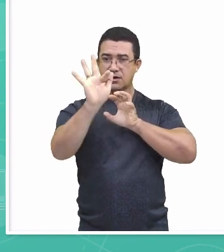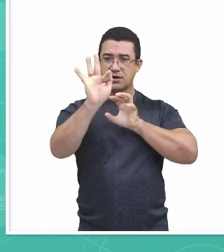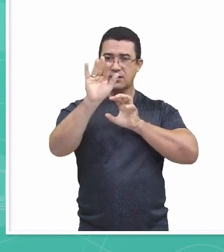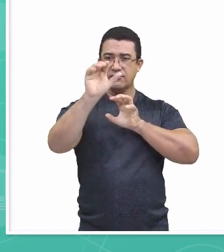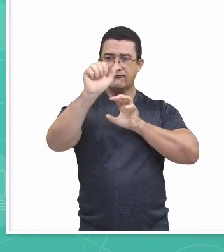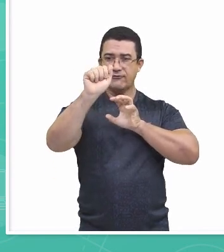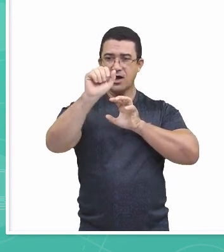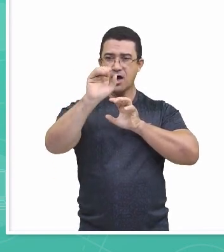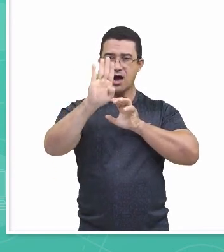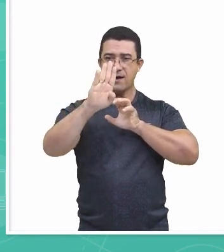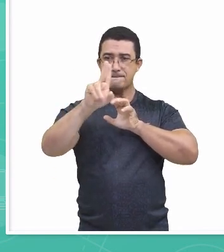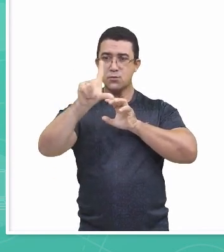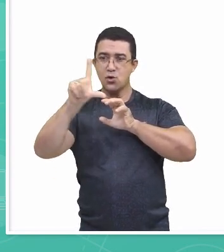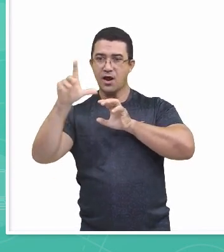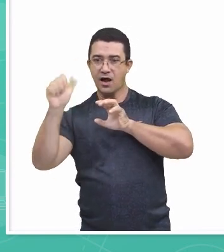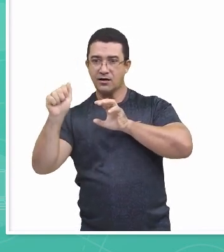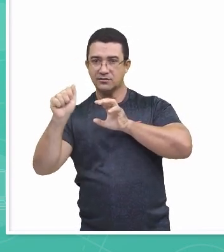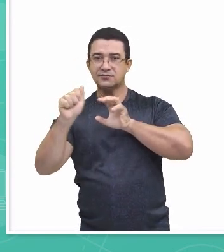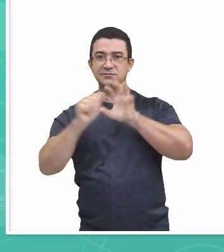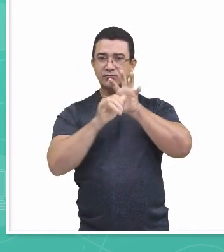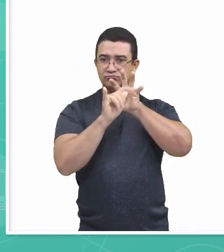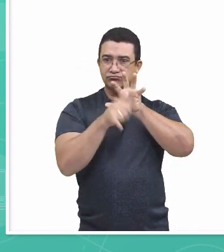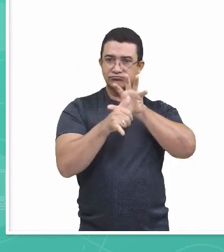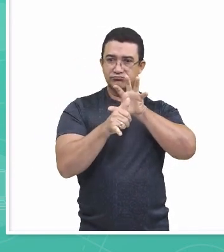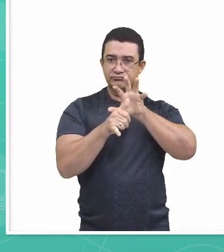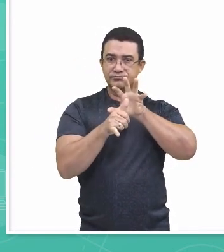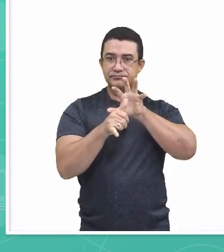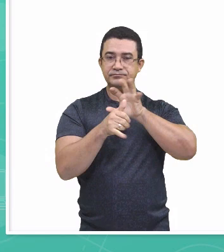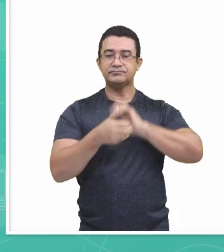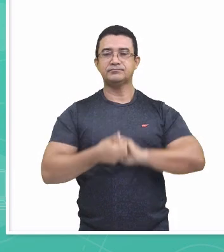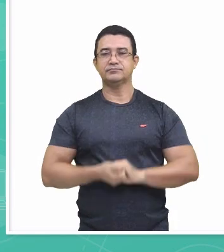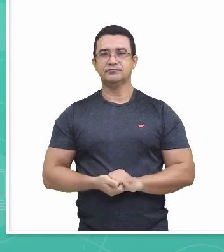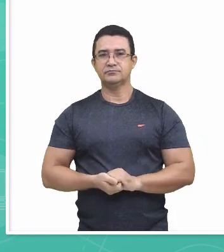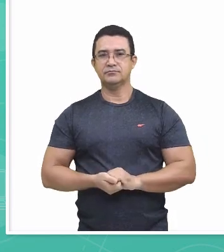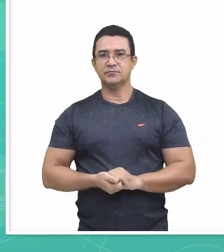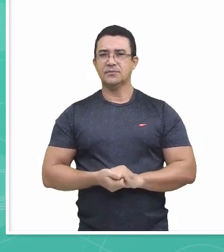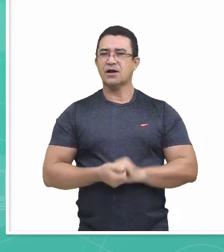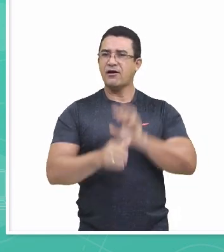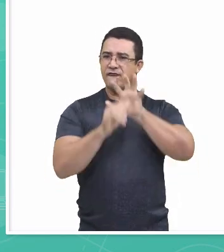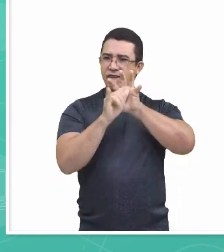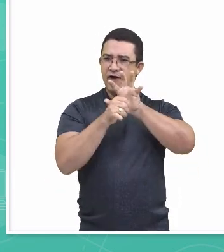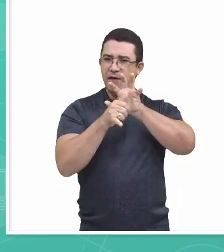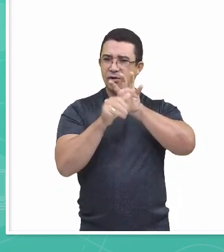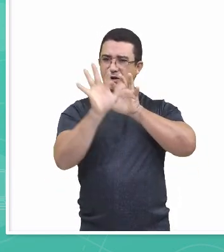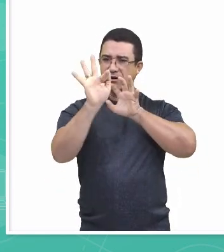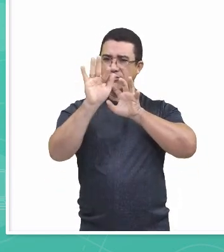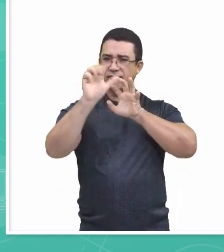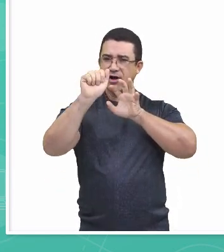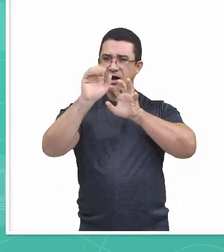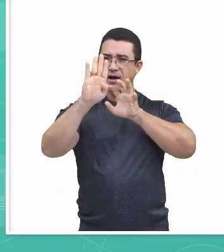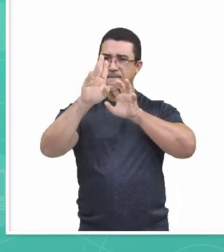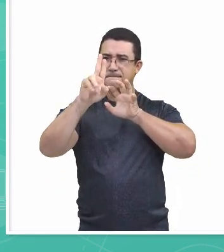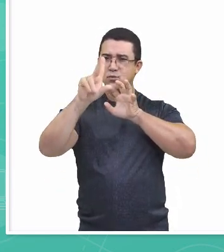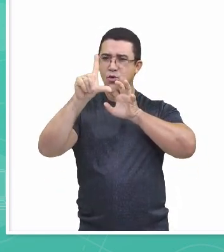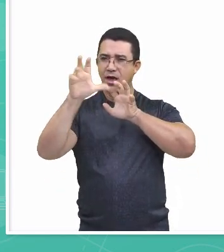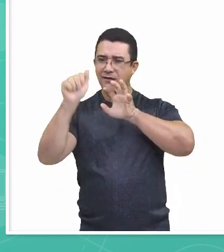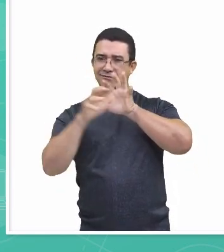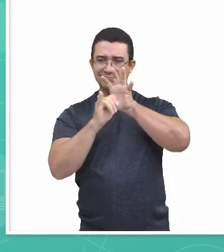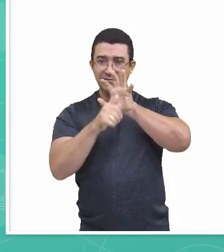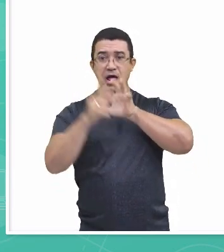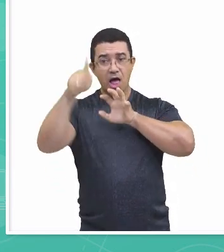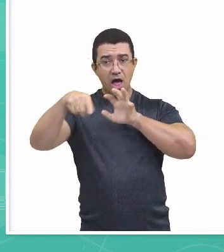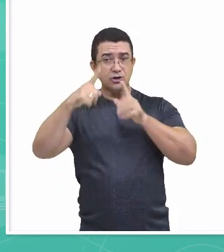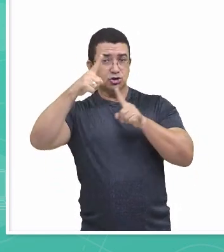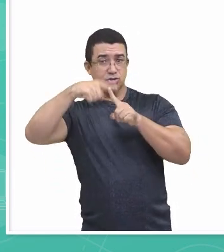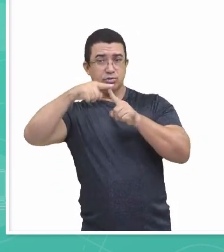bem. Fábula, vamos falar sobre fábula. Olha só, a fábula ela é um texto, é um gênero